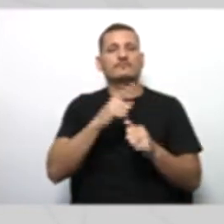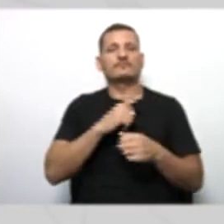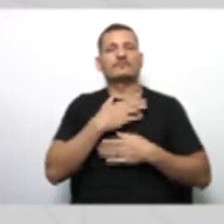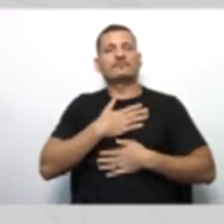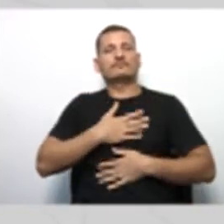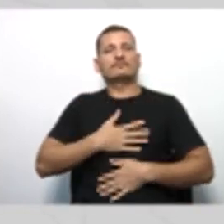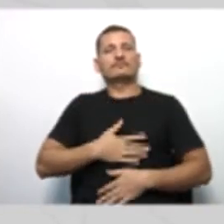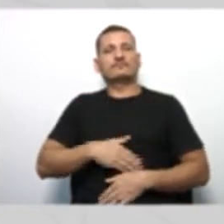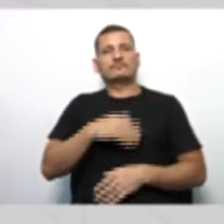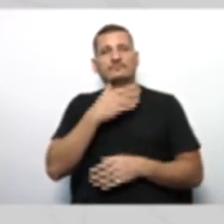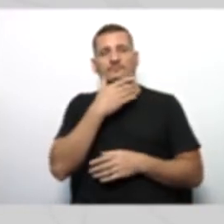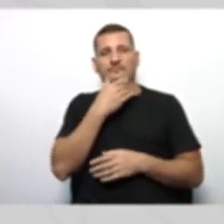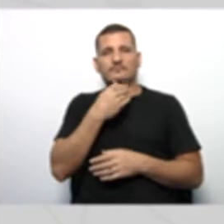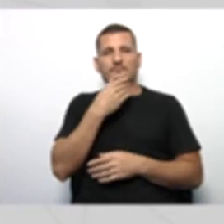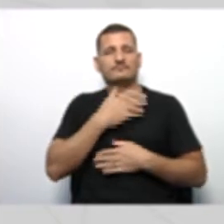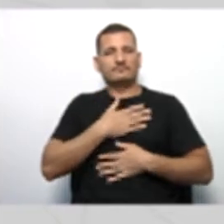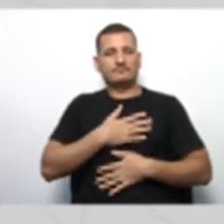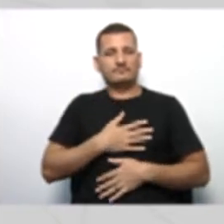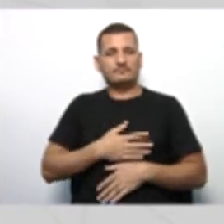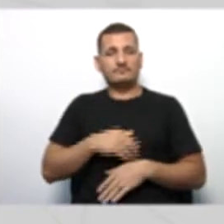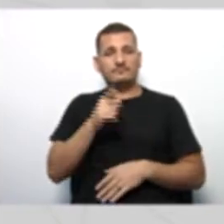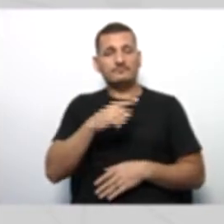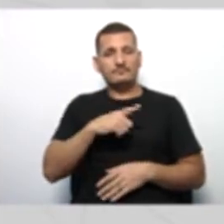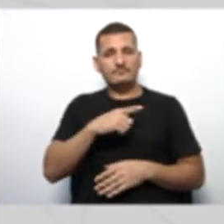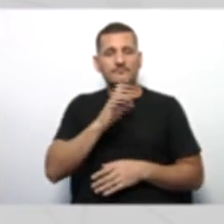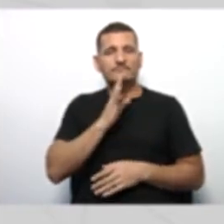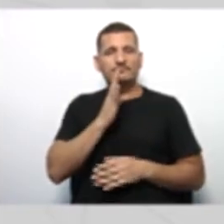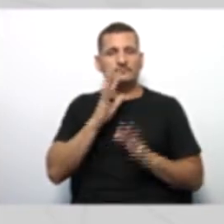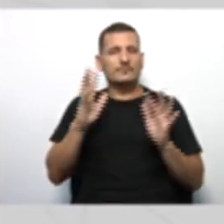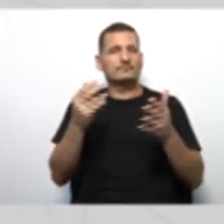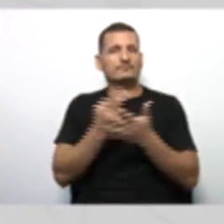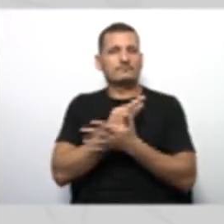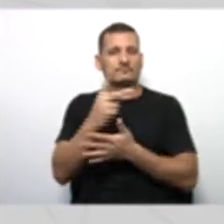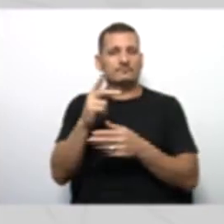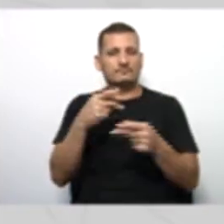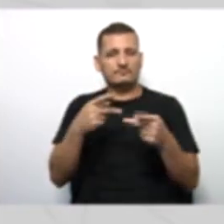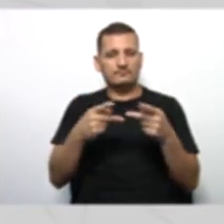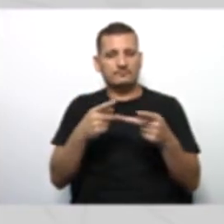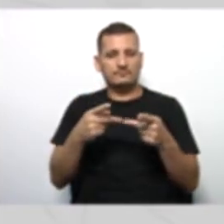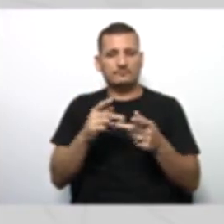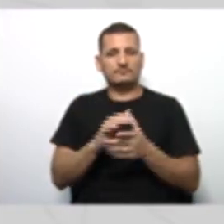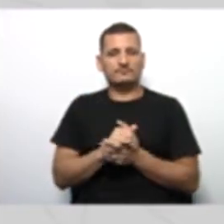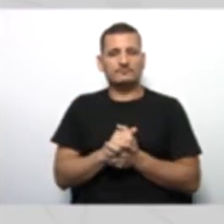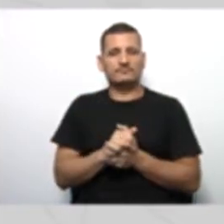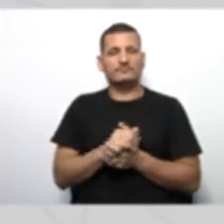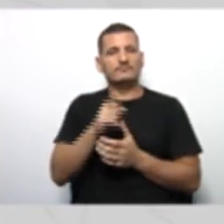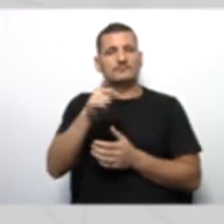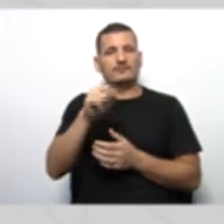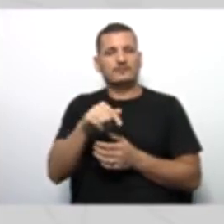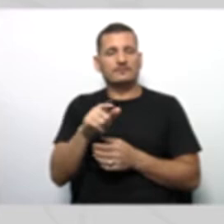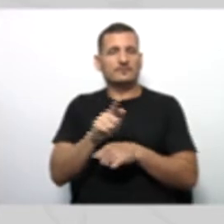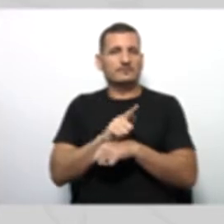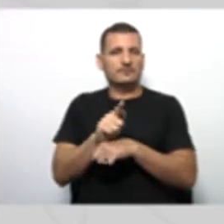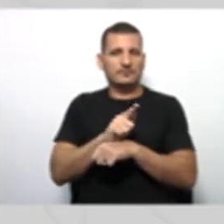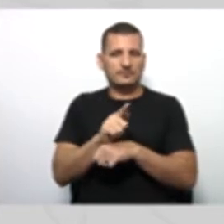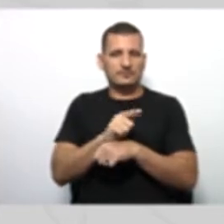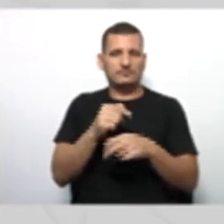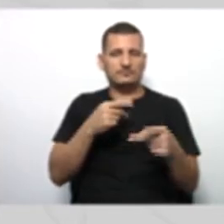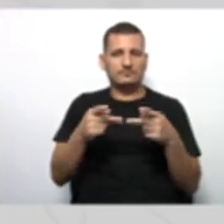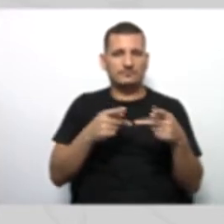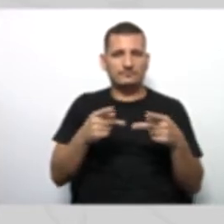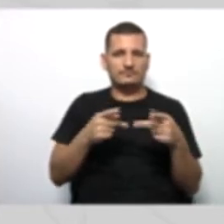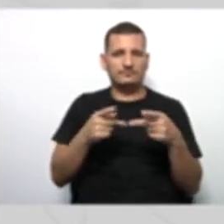tranquilo. Quando você tem conhecimento de tudo que acontece no seu projeto, quando você é um gestor, um gerente de